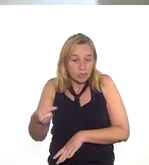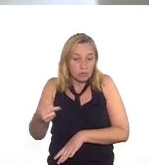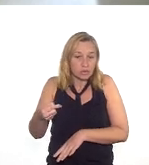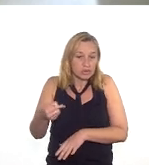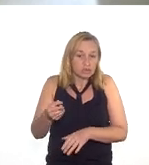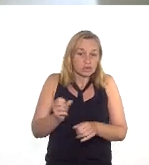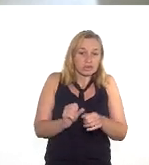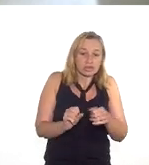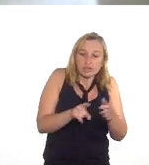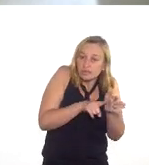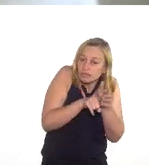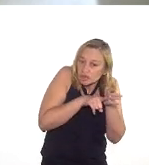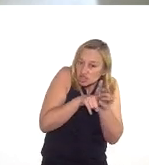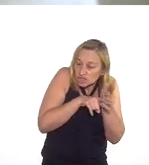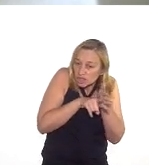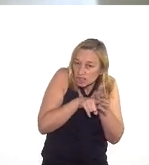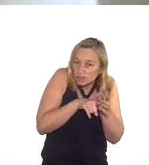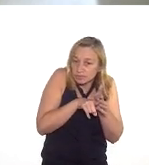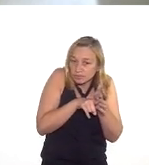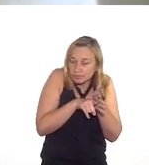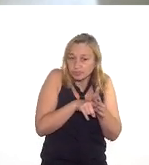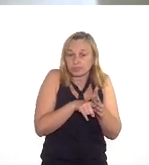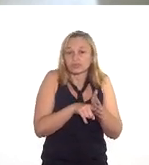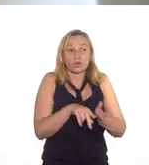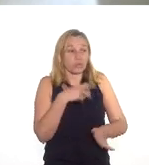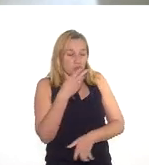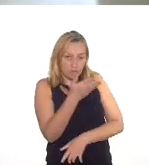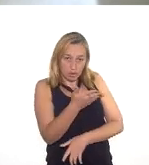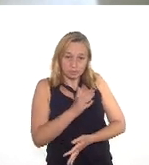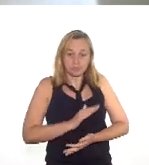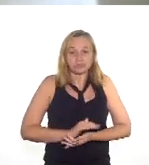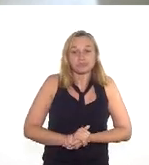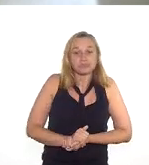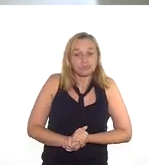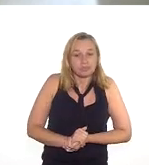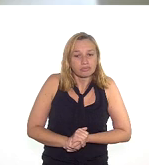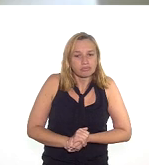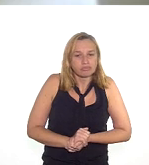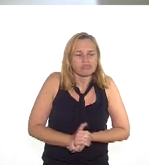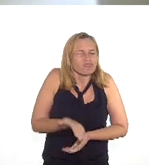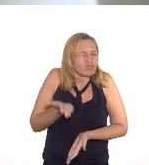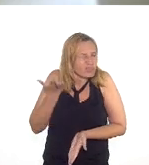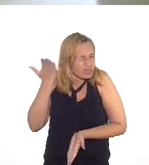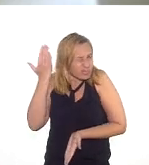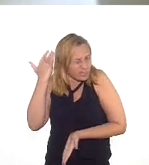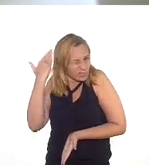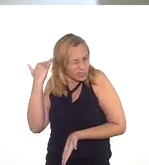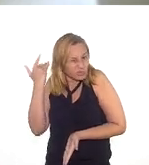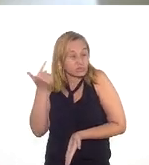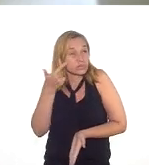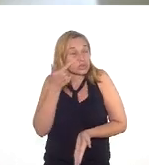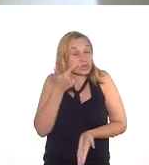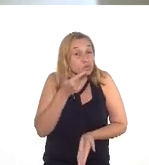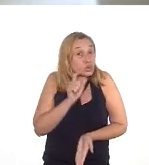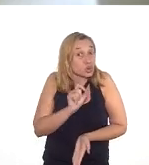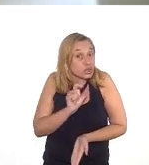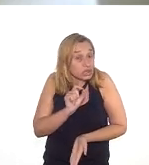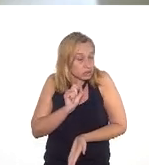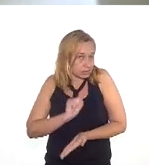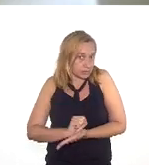ser fiscalizado, como o Alfredo Renault mencionou. Tá? No passado, nós enxergamos,